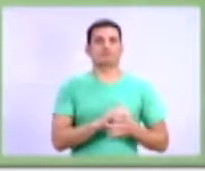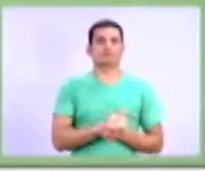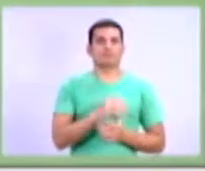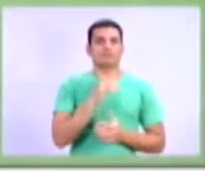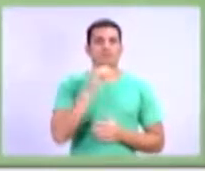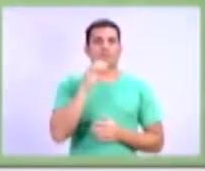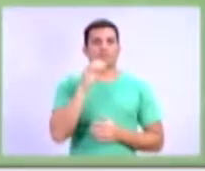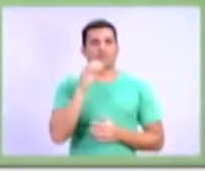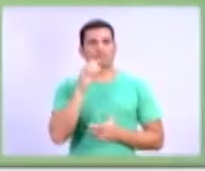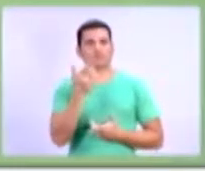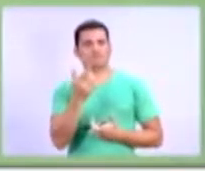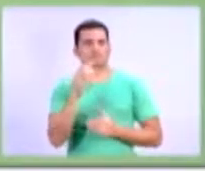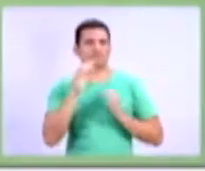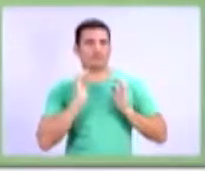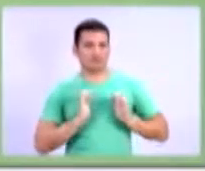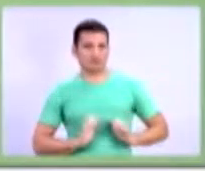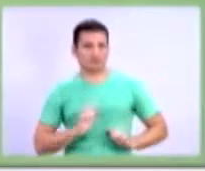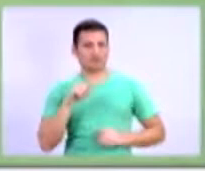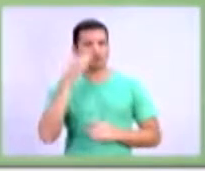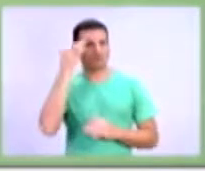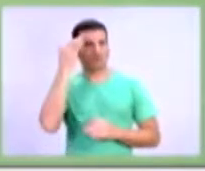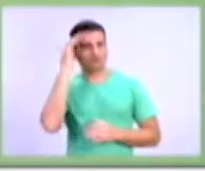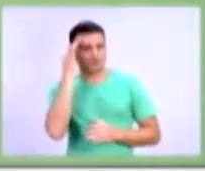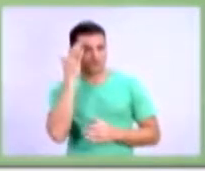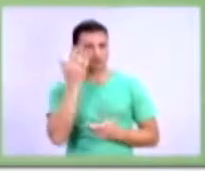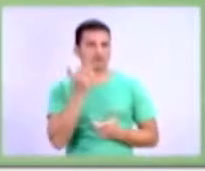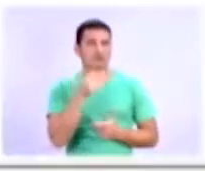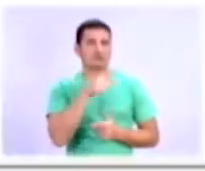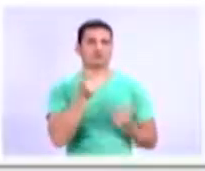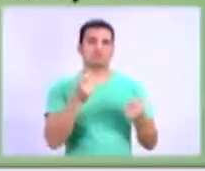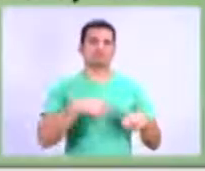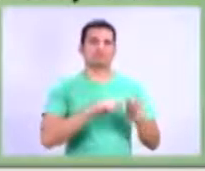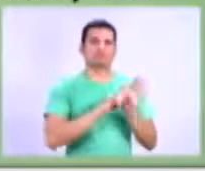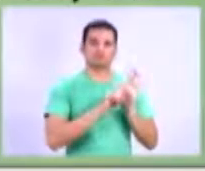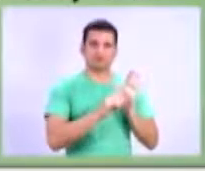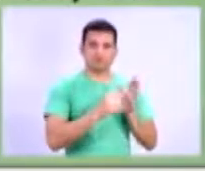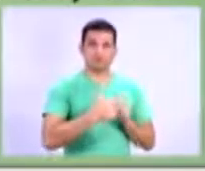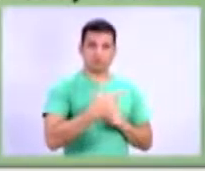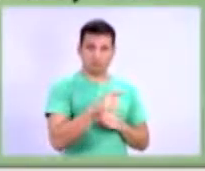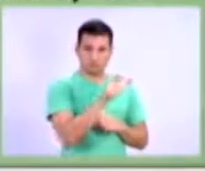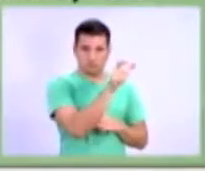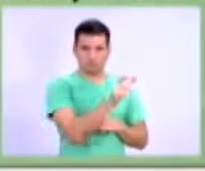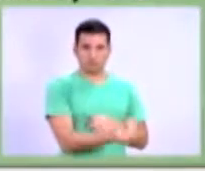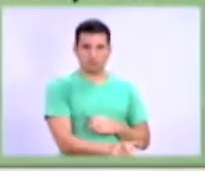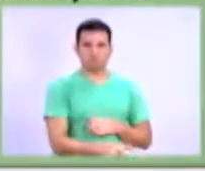compreensão dessa alteridade, dessa possibilidade de identidade do outro.